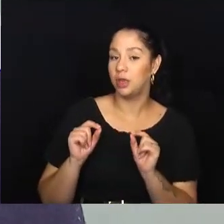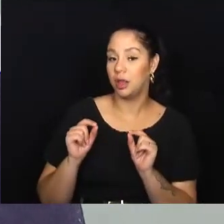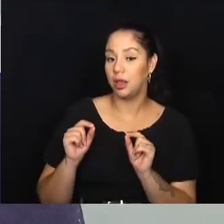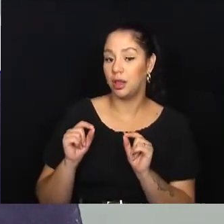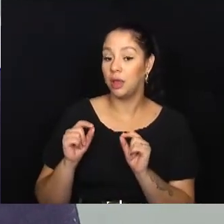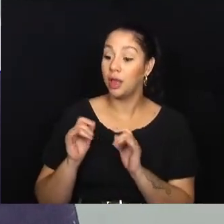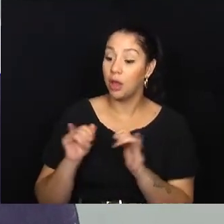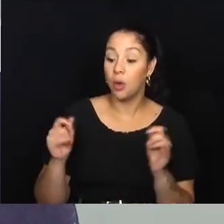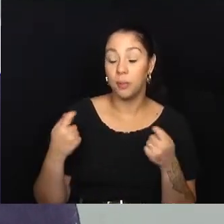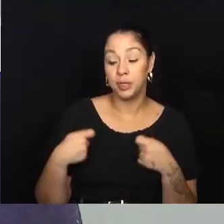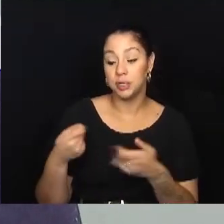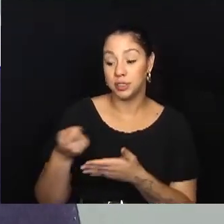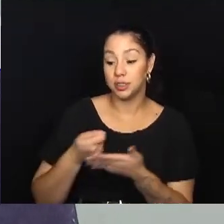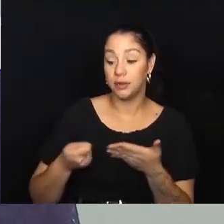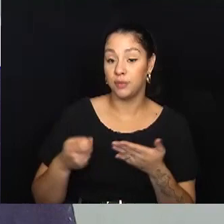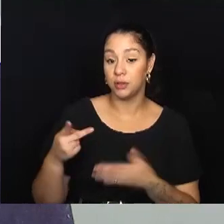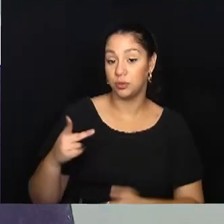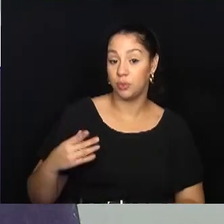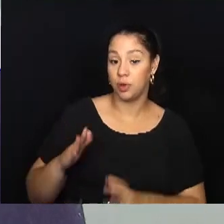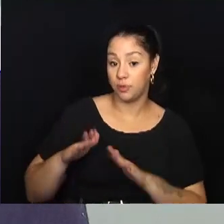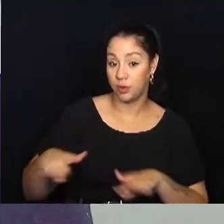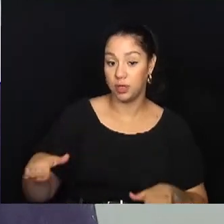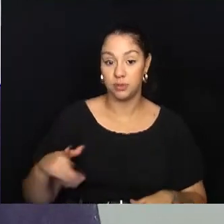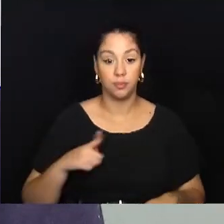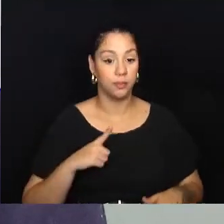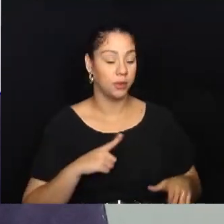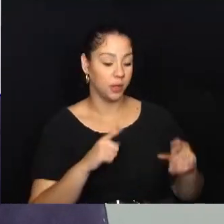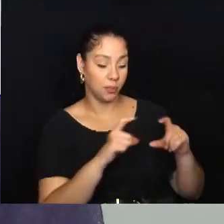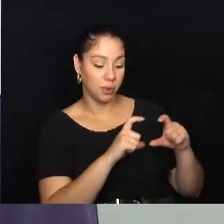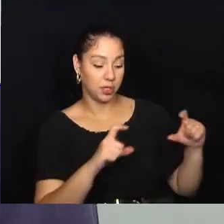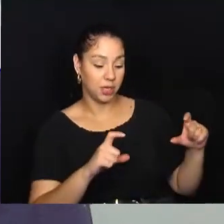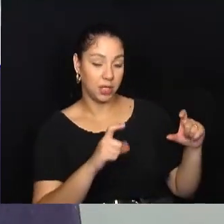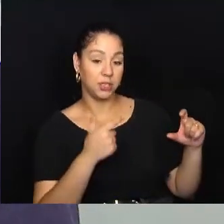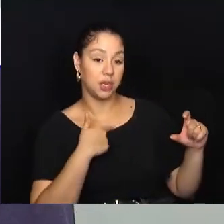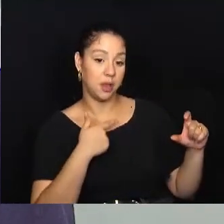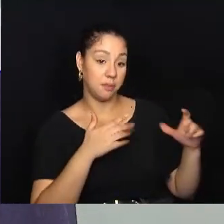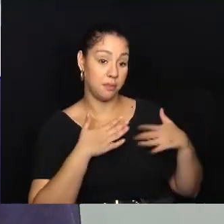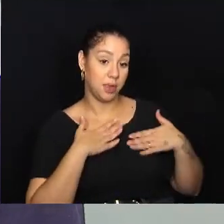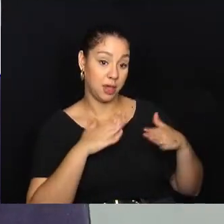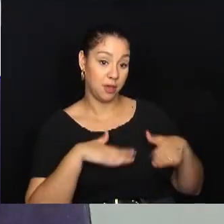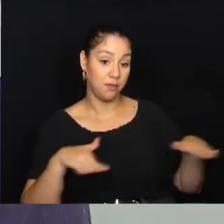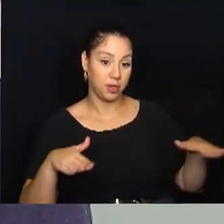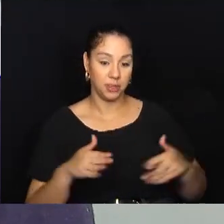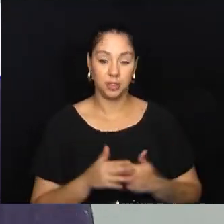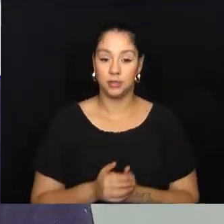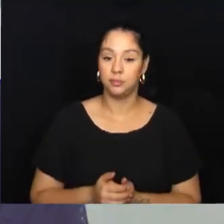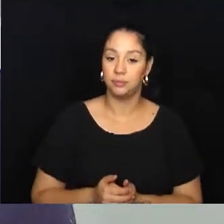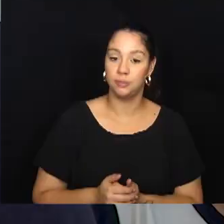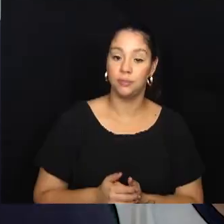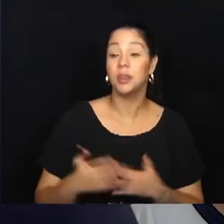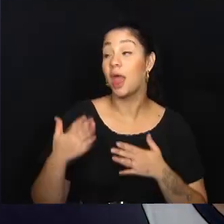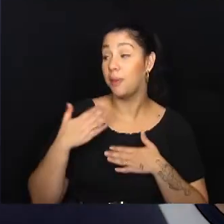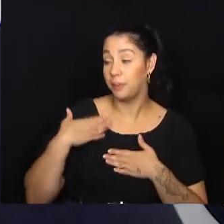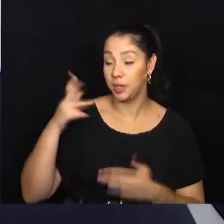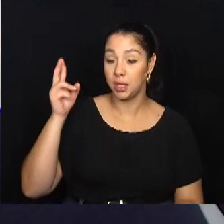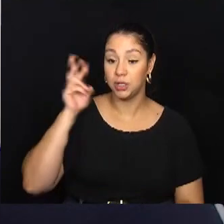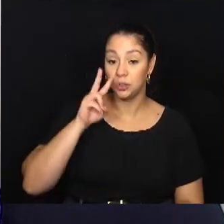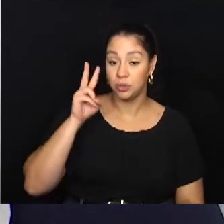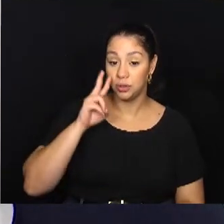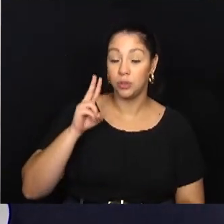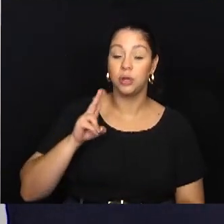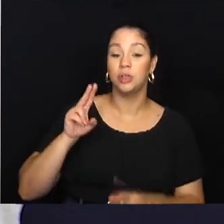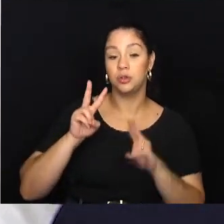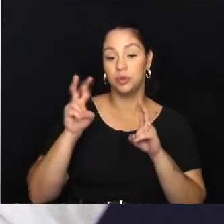depois disso, ela foi lá e falou que a gente tinha que escrever sobre a nossa infância. Aí eu peguei um trecho e escrevi a minha infância. Eu fiz uma